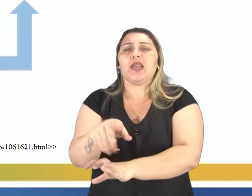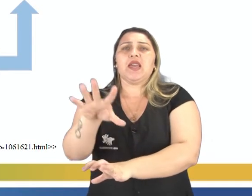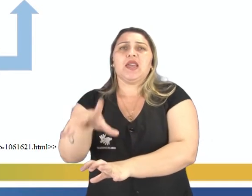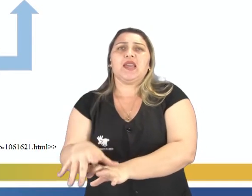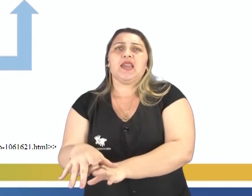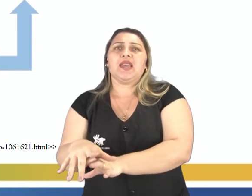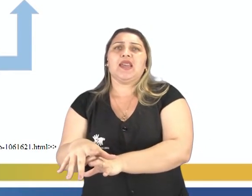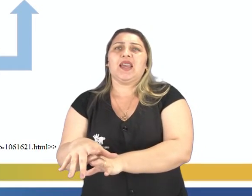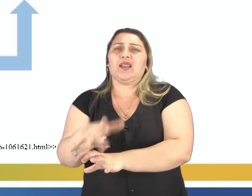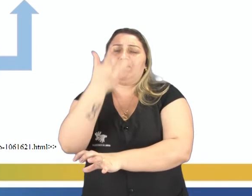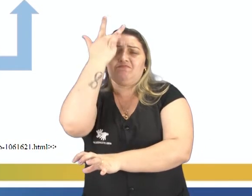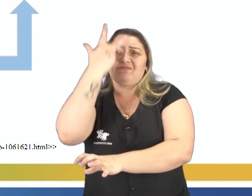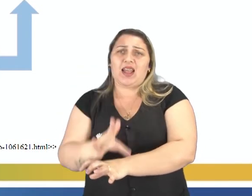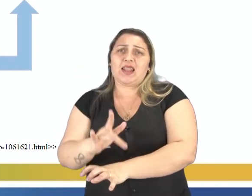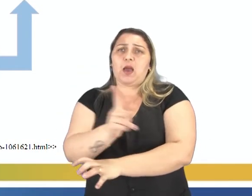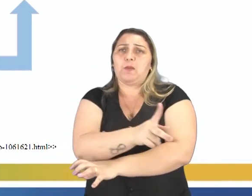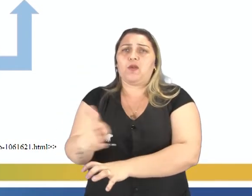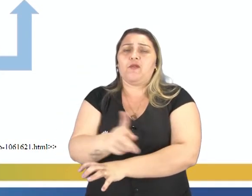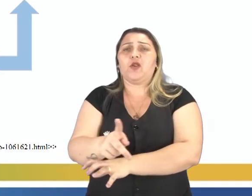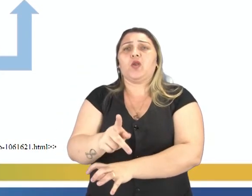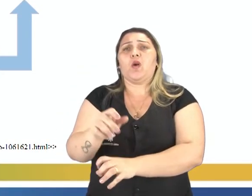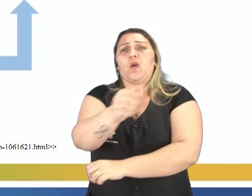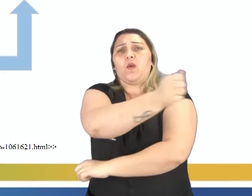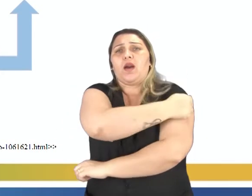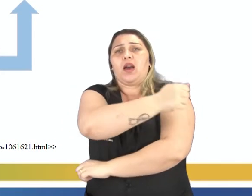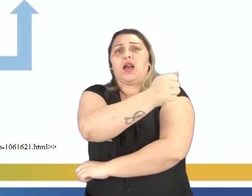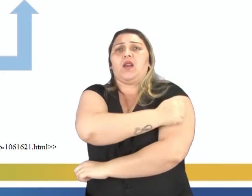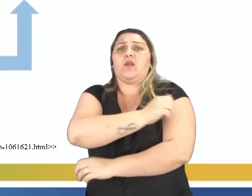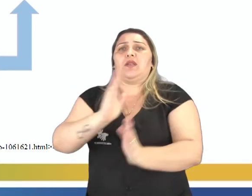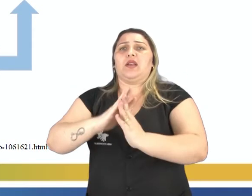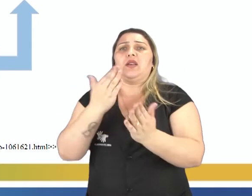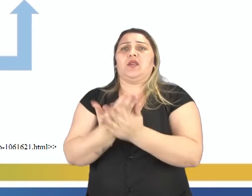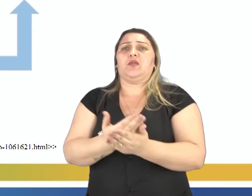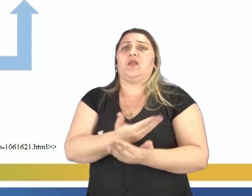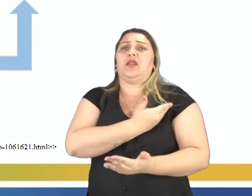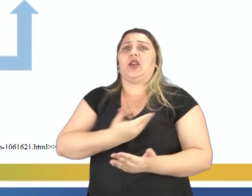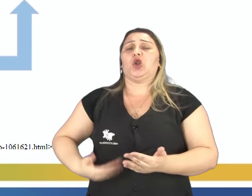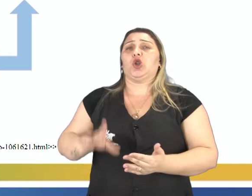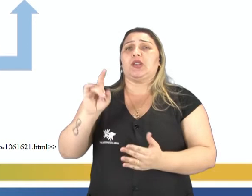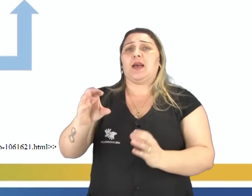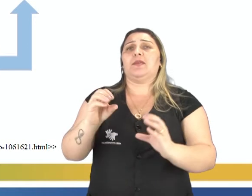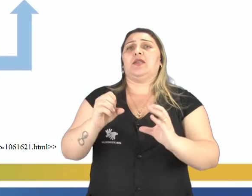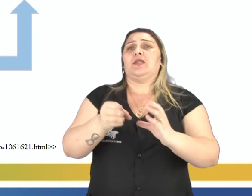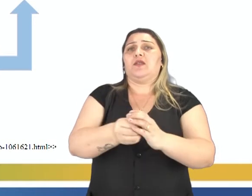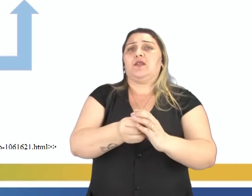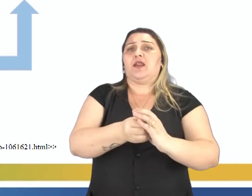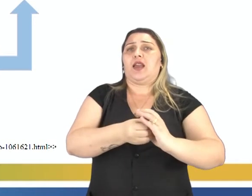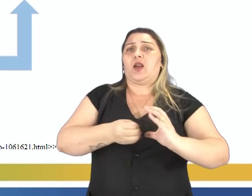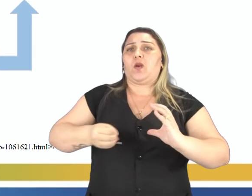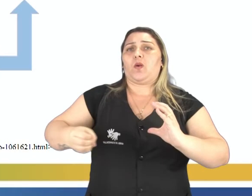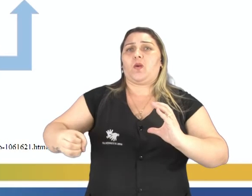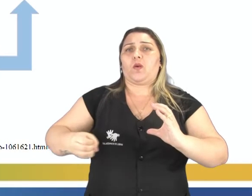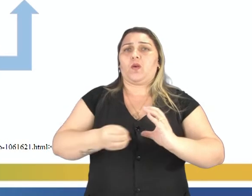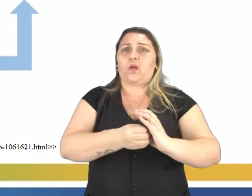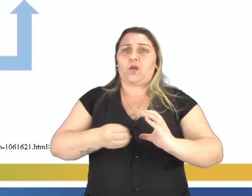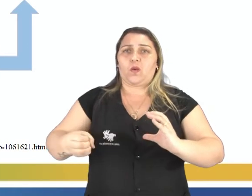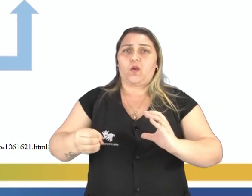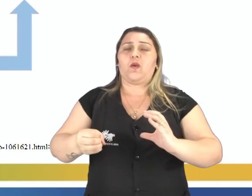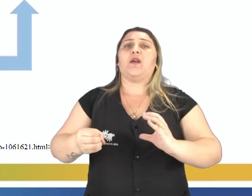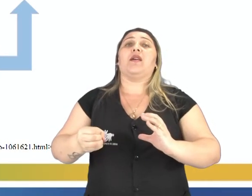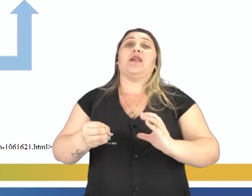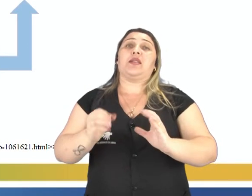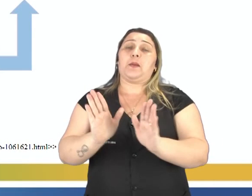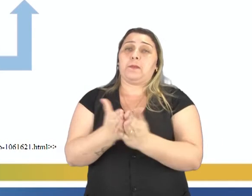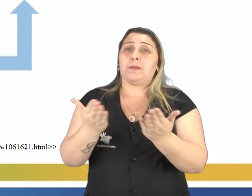da escola pública só passa se tiver cota. Preto, pobre e prostituta devem morfar na cadeia. E